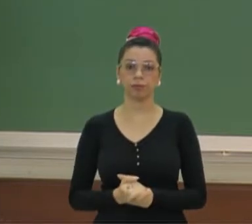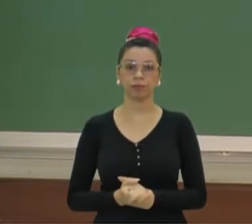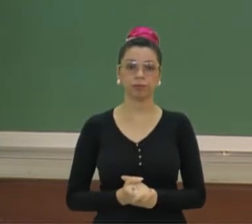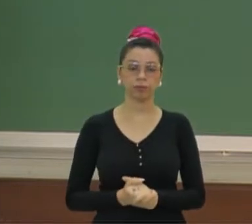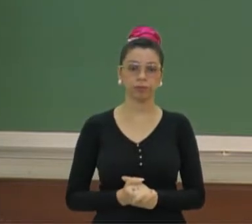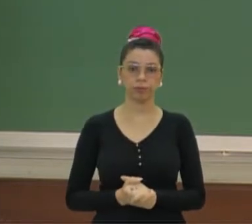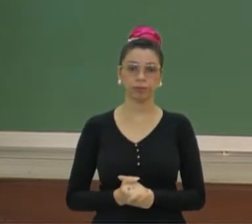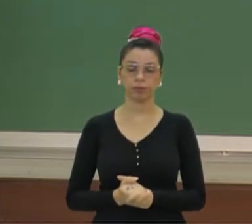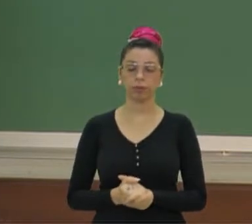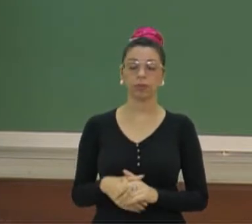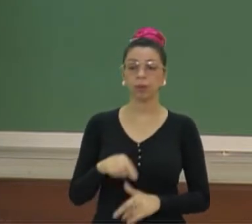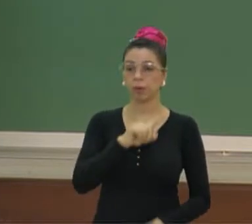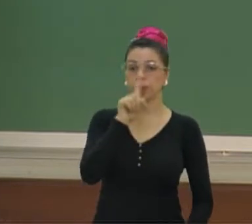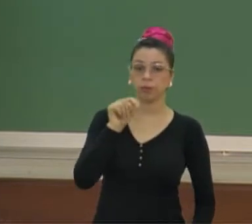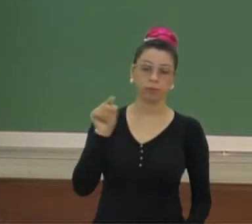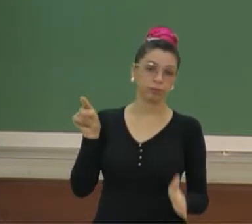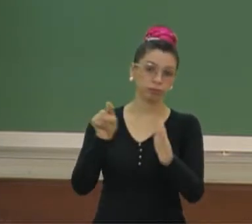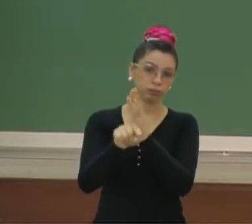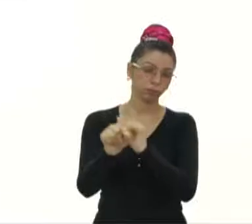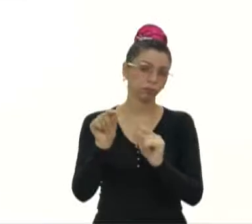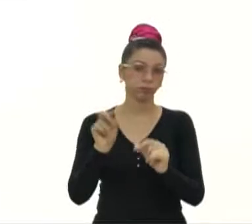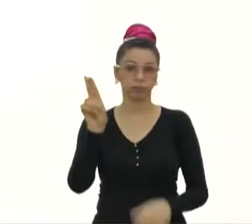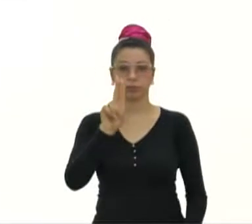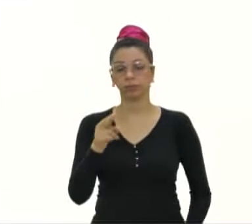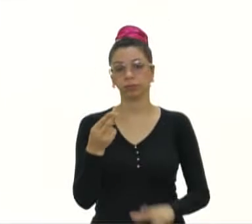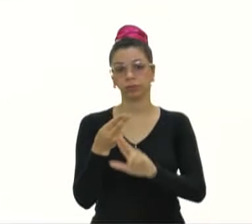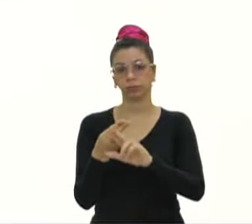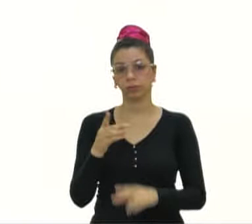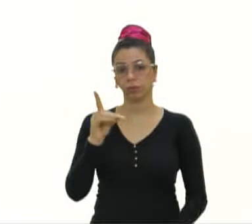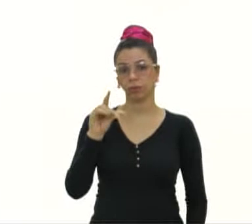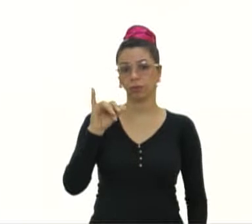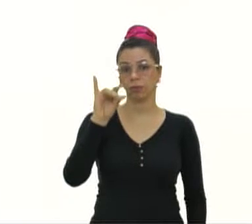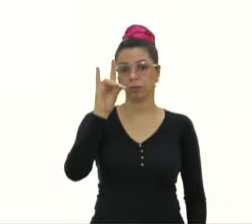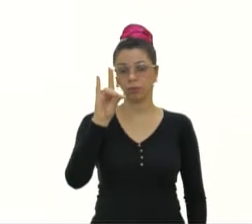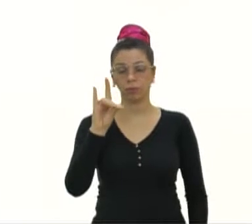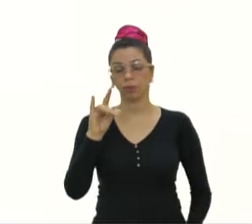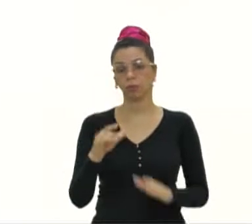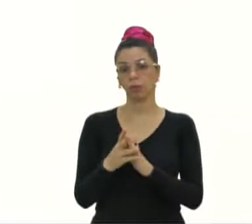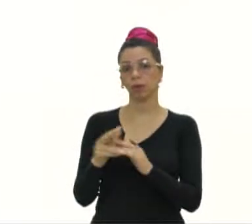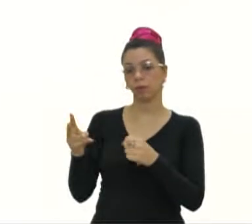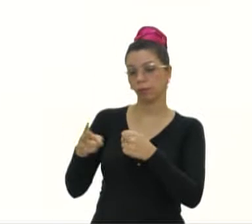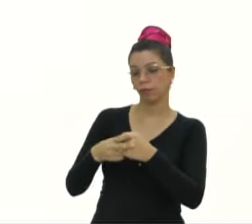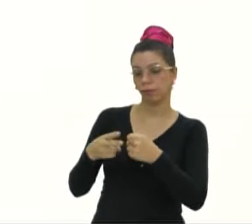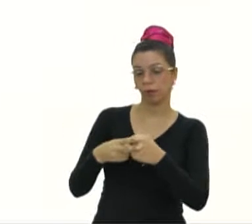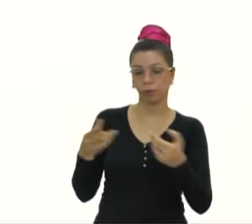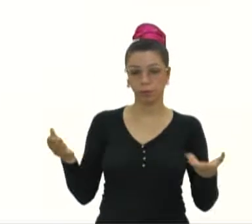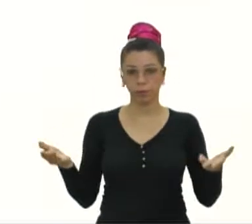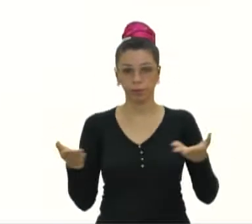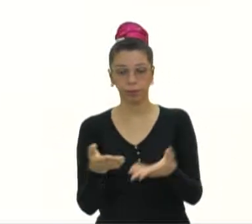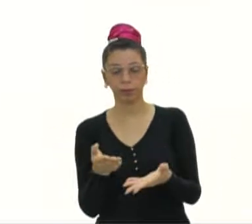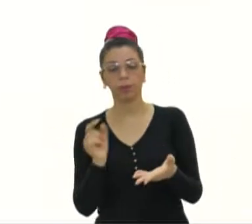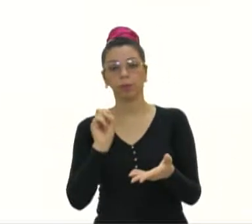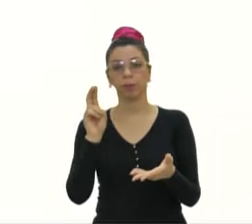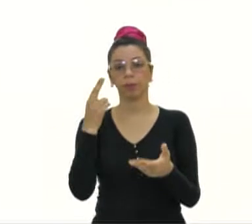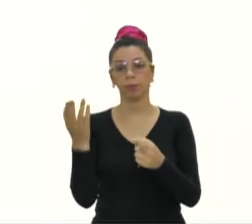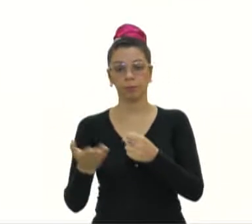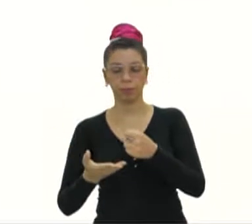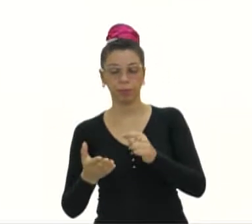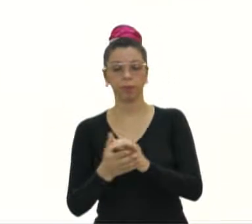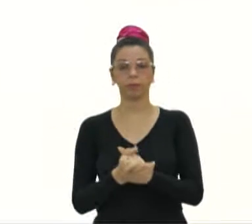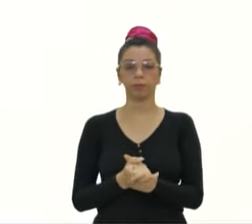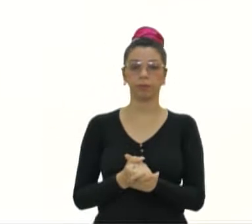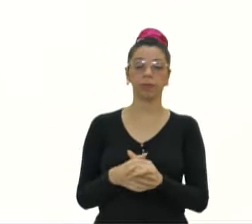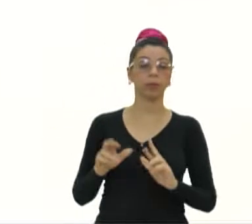forma interrogativa, eu vou usar did, seguindo do verbo no presente, ou na sua forma base, com